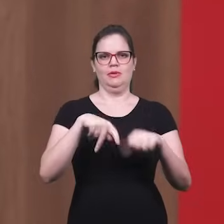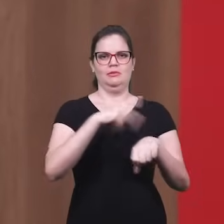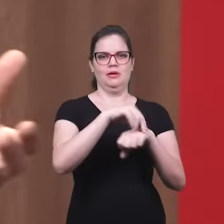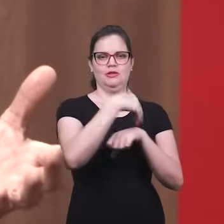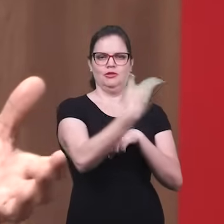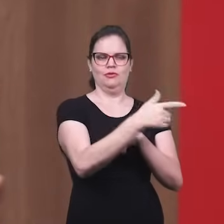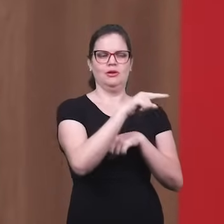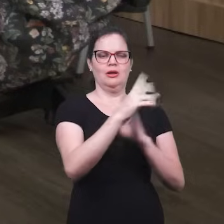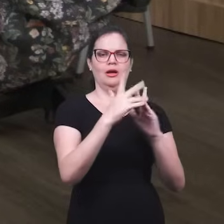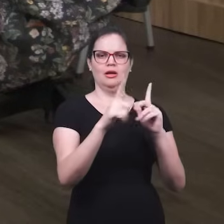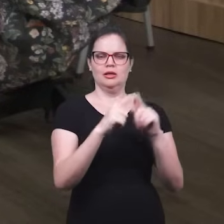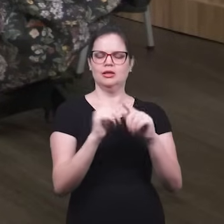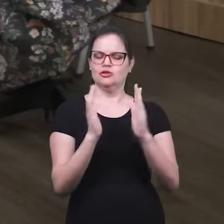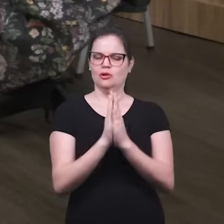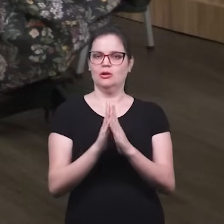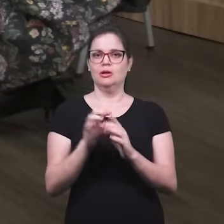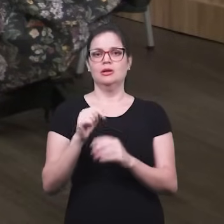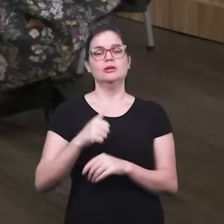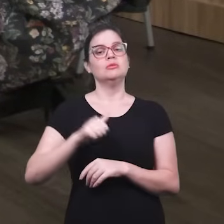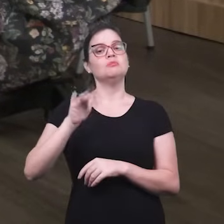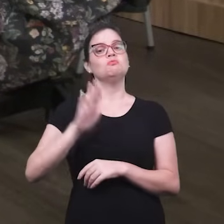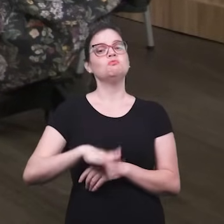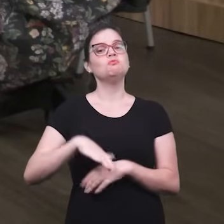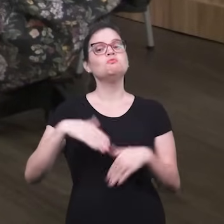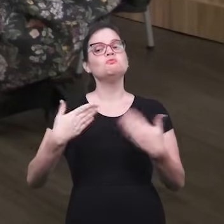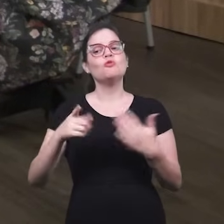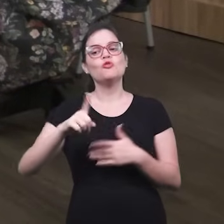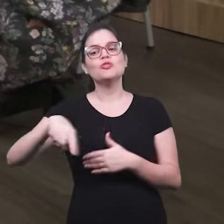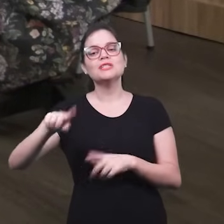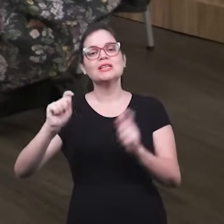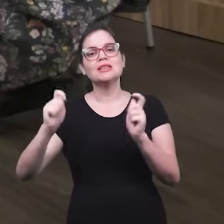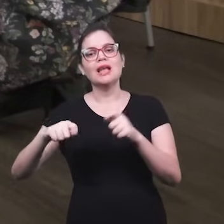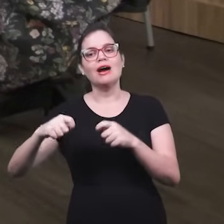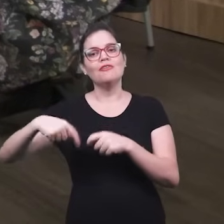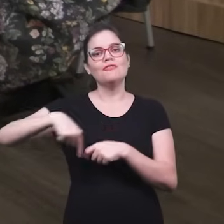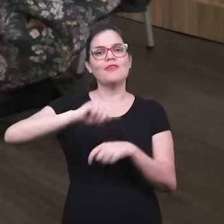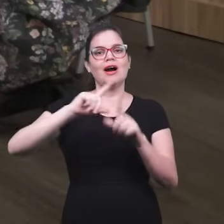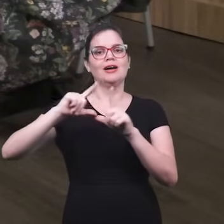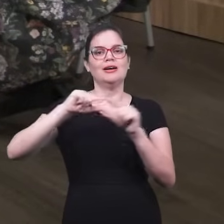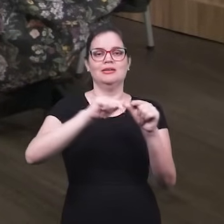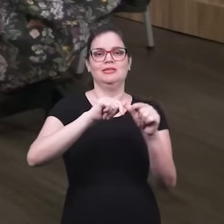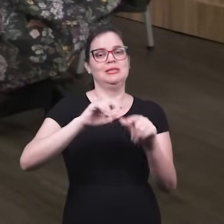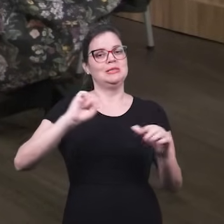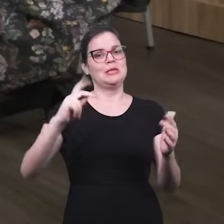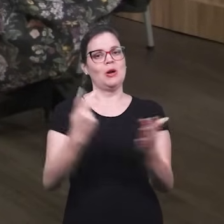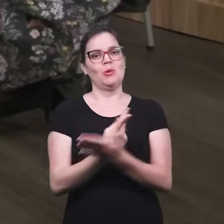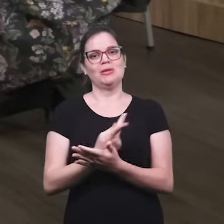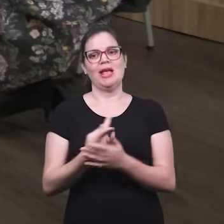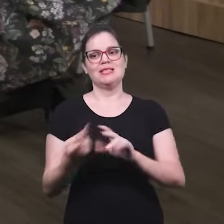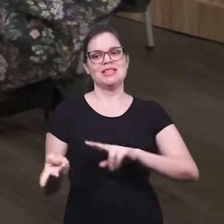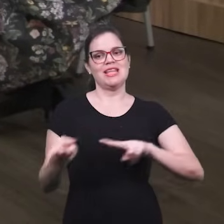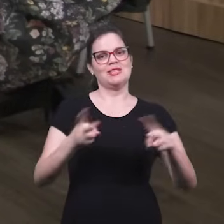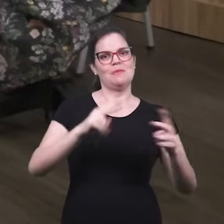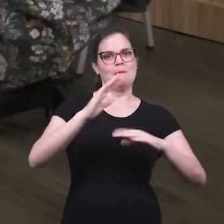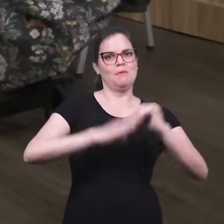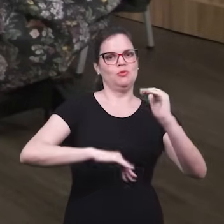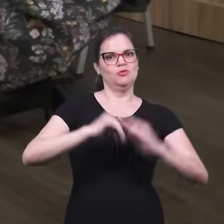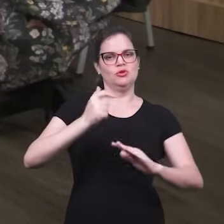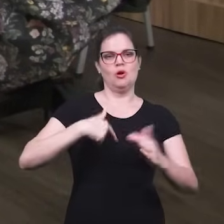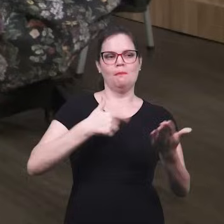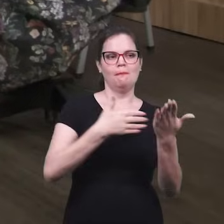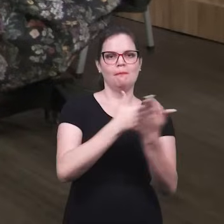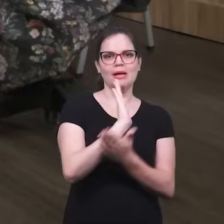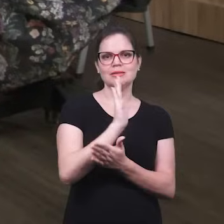quem sabe você um dia será enviado pelo Senhor, né? Quem sabe uma transferência profissional, quem sabe vai passar